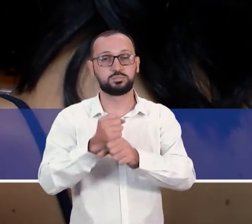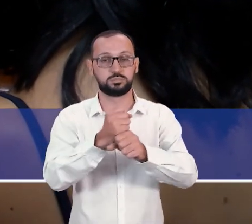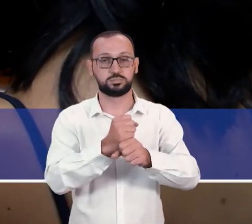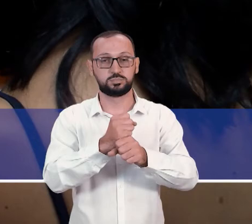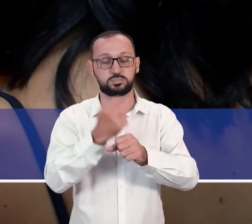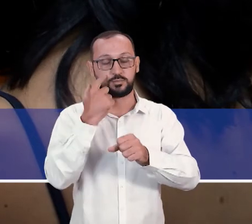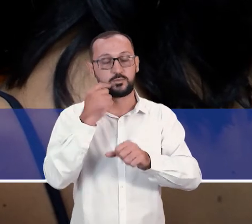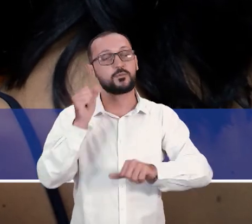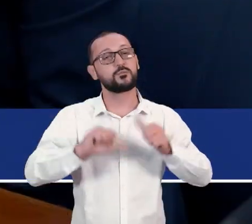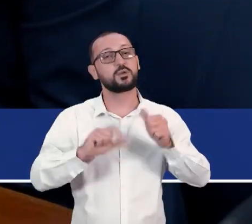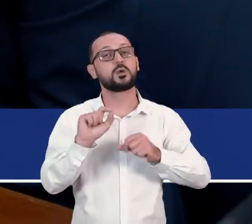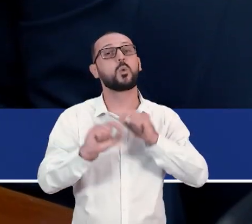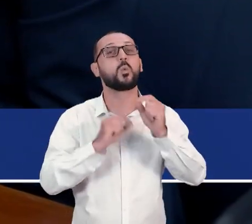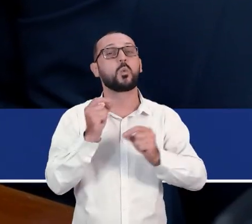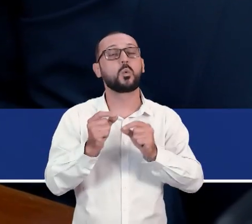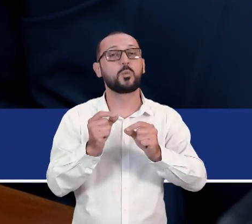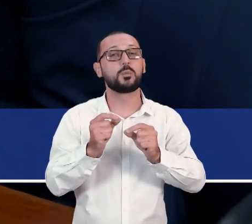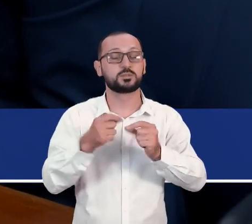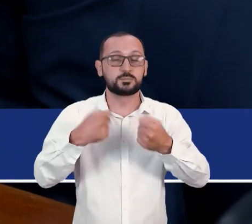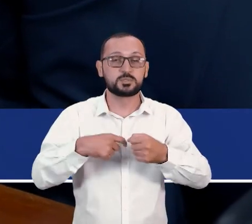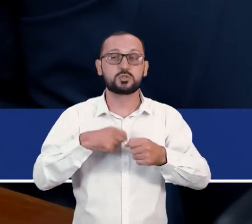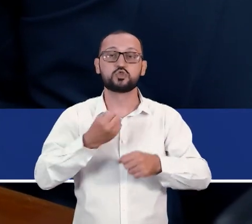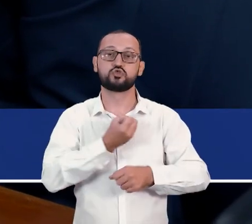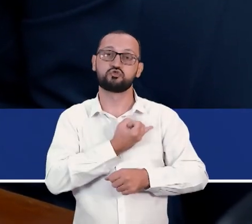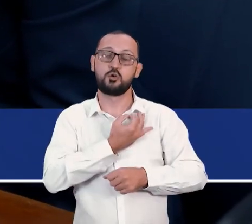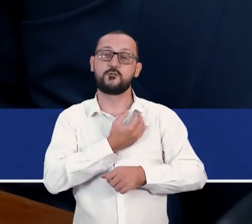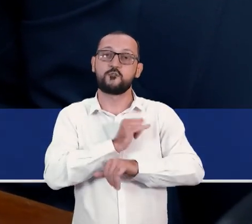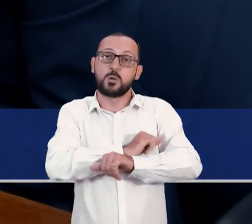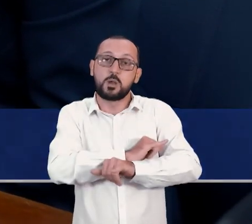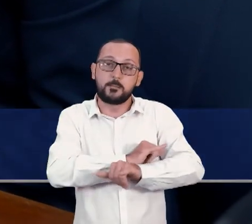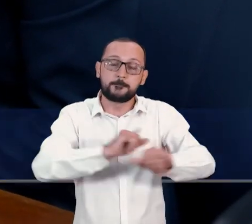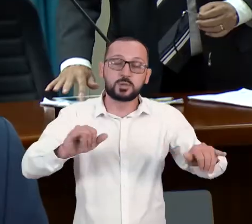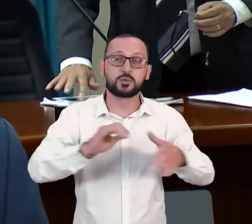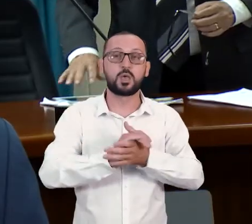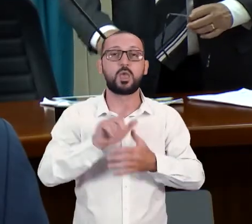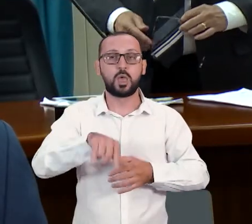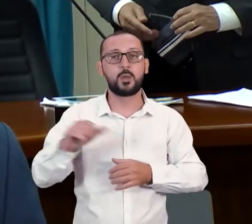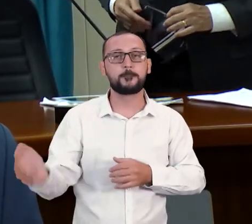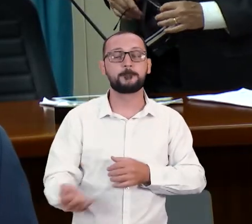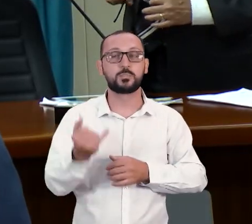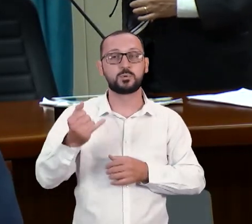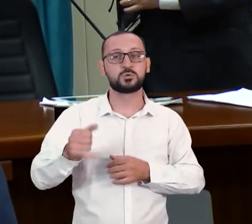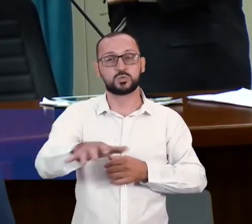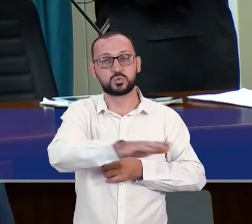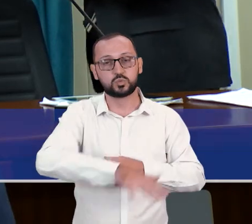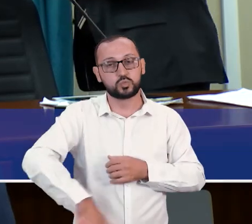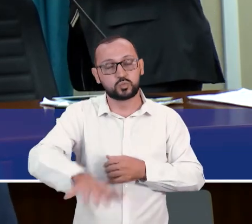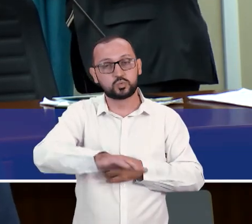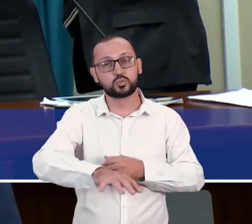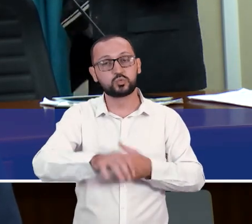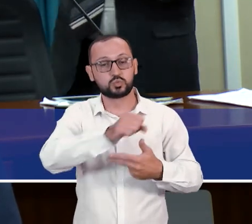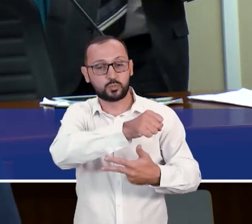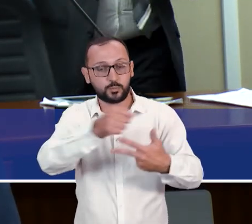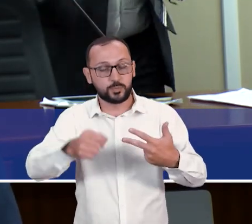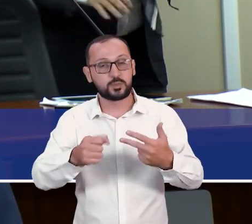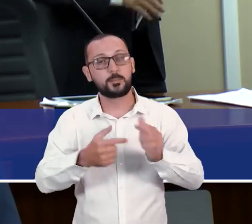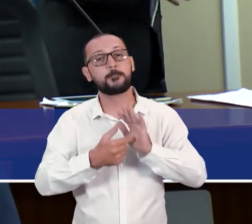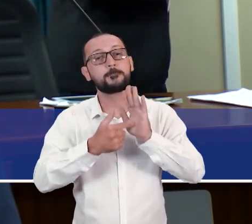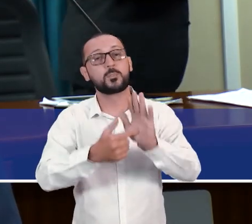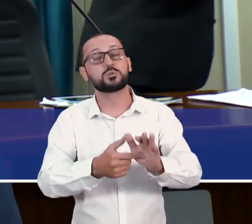contas públicas do Estado, avalia a importância de publicização desses números. É uma oportunidade dos poderes e os